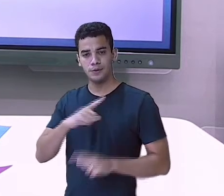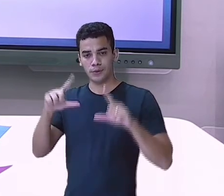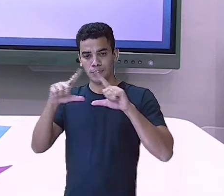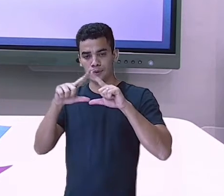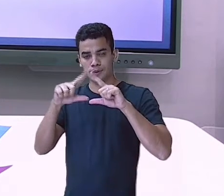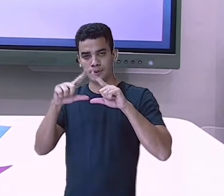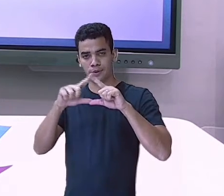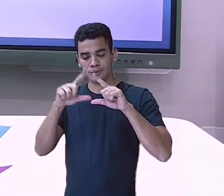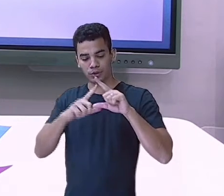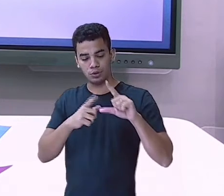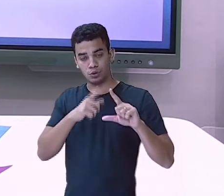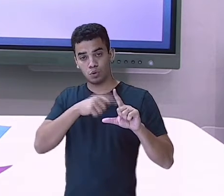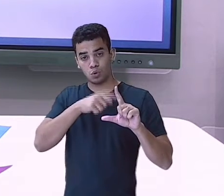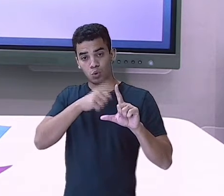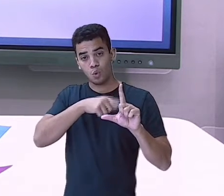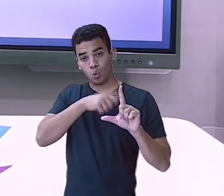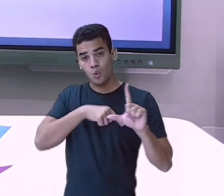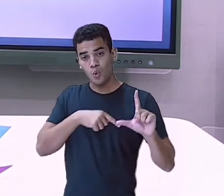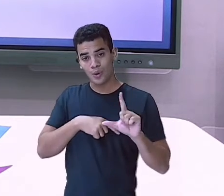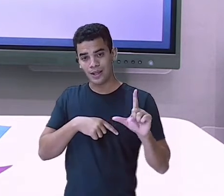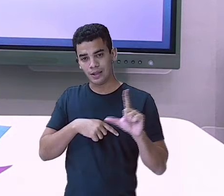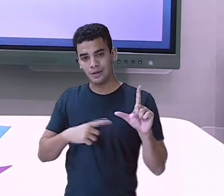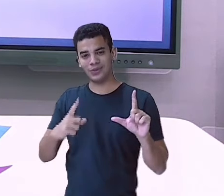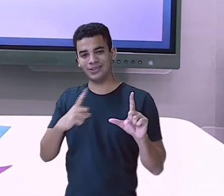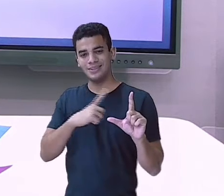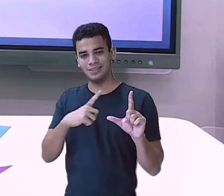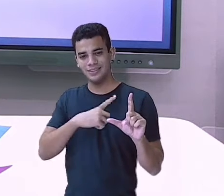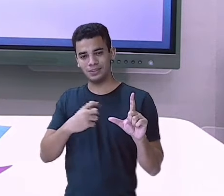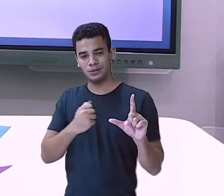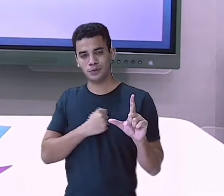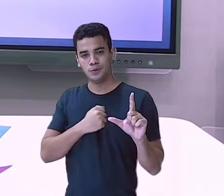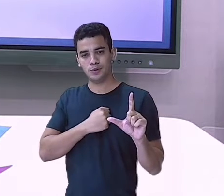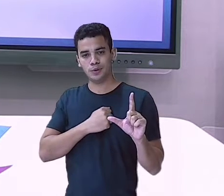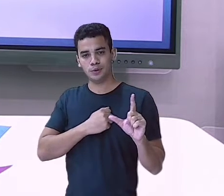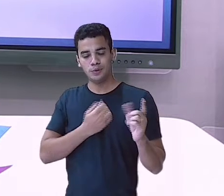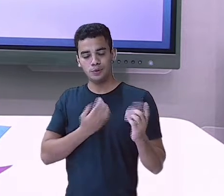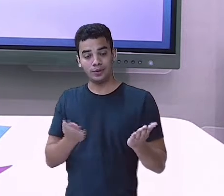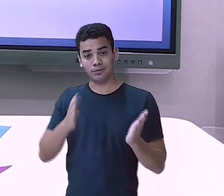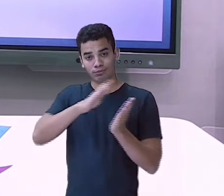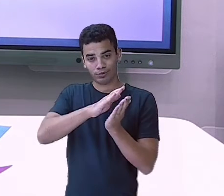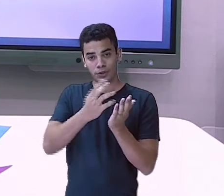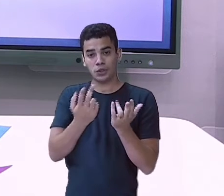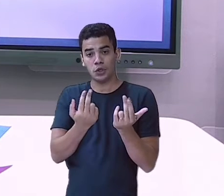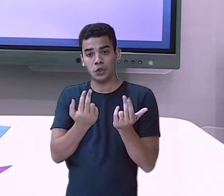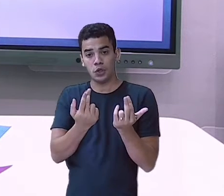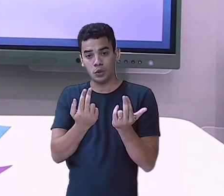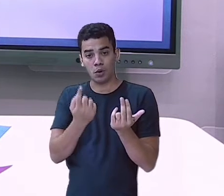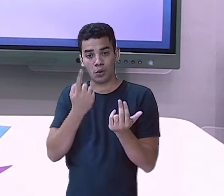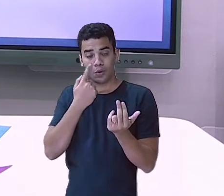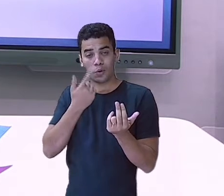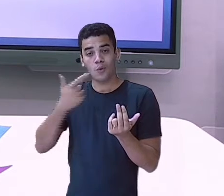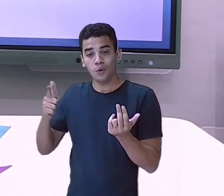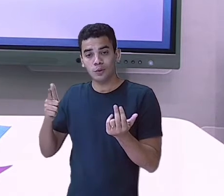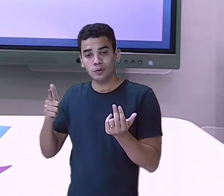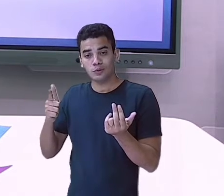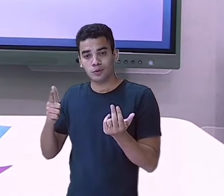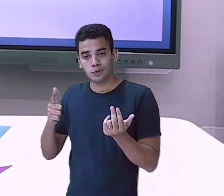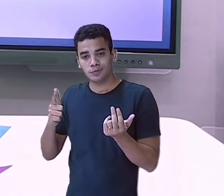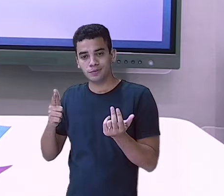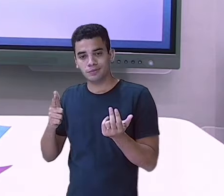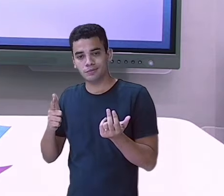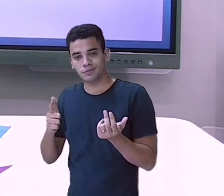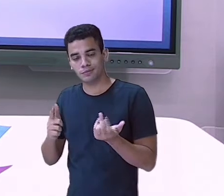dois tracinhos, é congruente a este lado deste triângulo aqui também, onde tem dois tracinhos. Nos